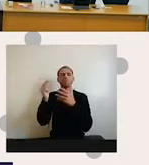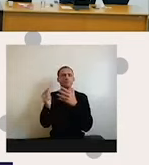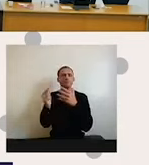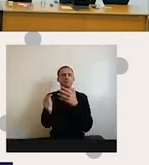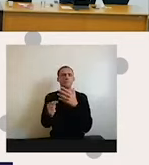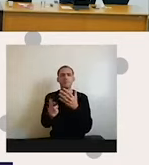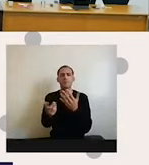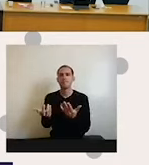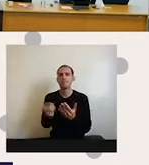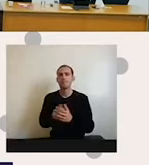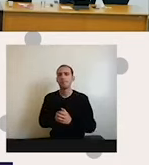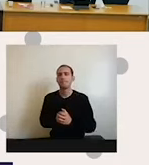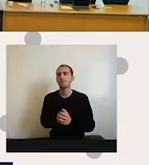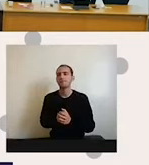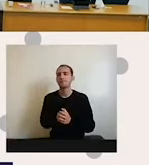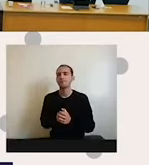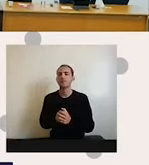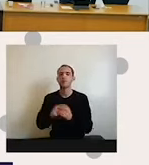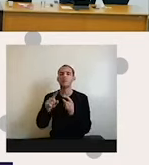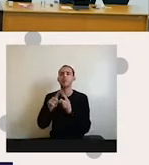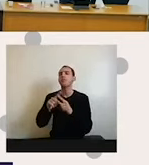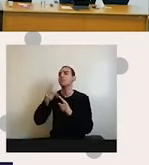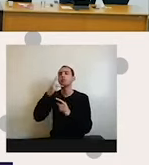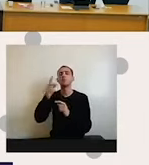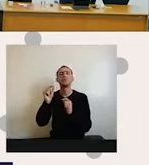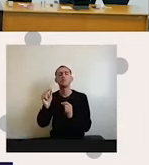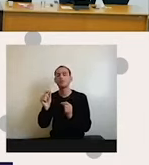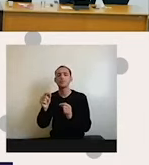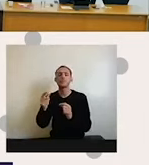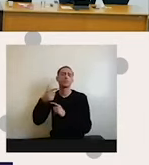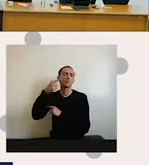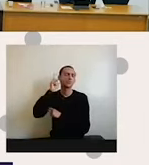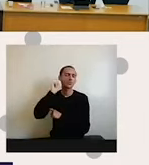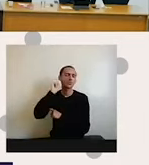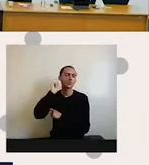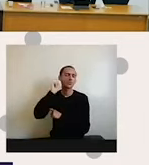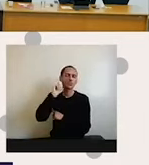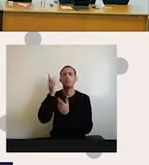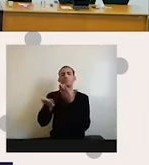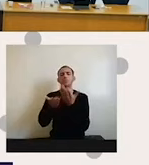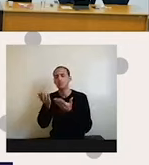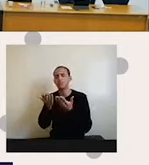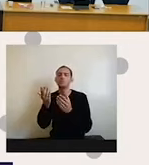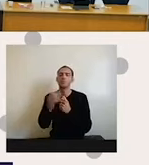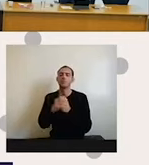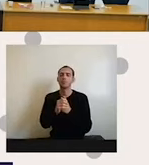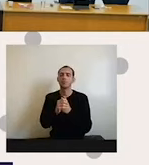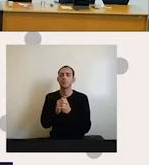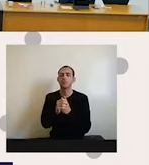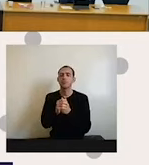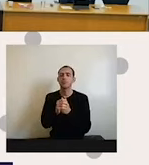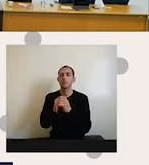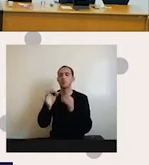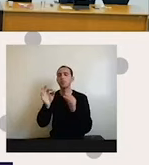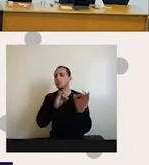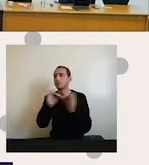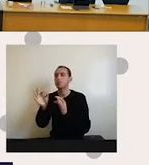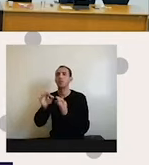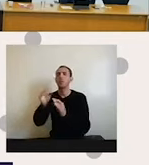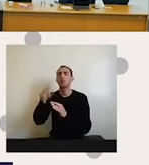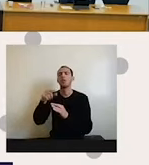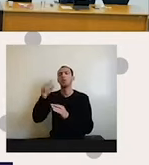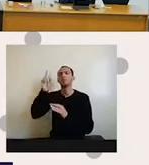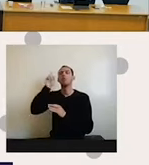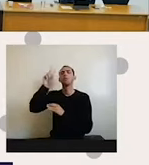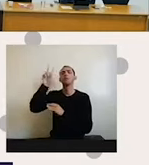Então, tratar, né, colher os antecedentes organizacionais, não é numa história clínica de 10 a 15 minutos que irá resolver.